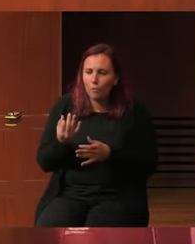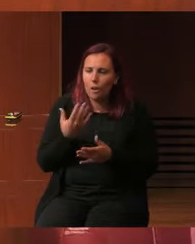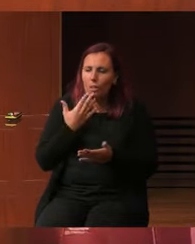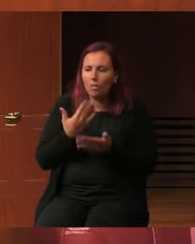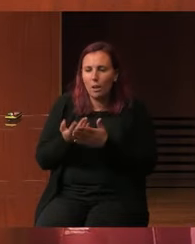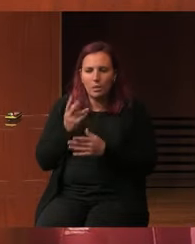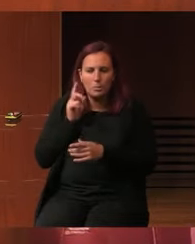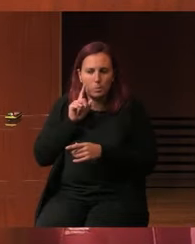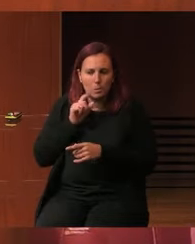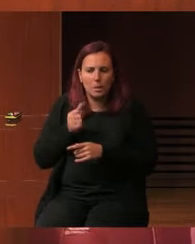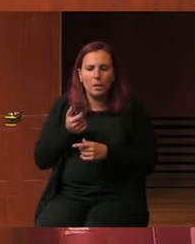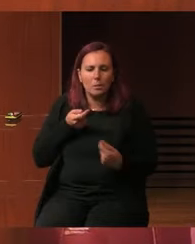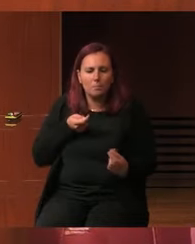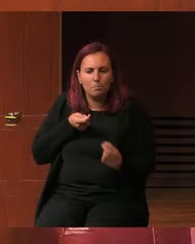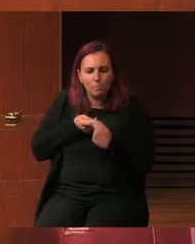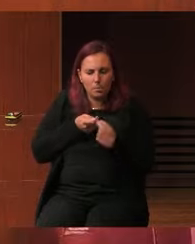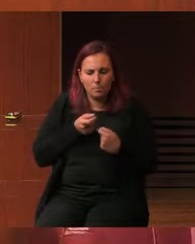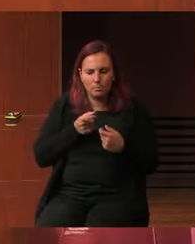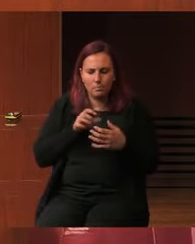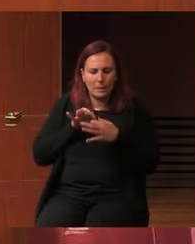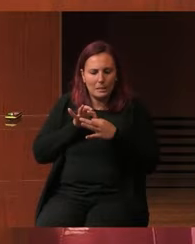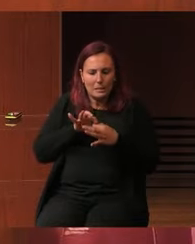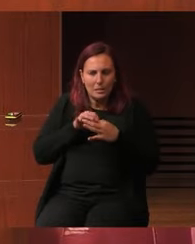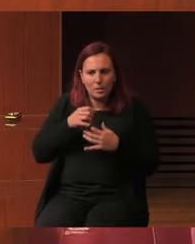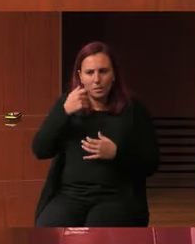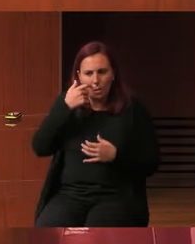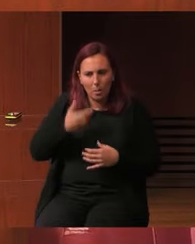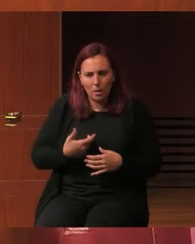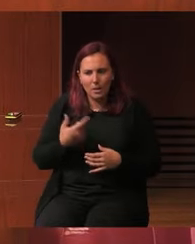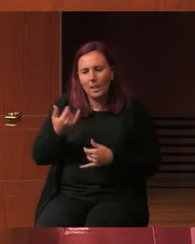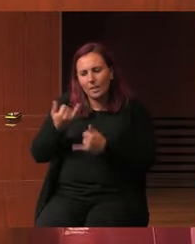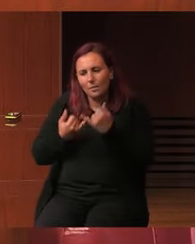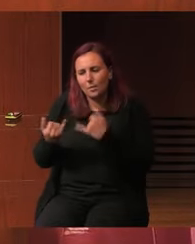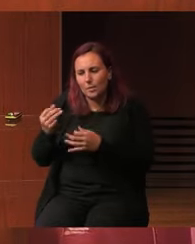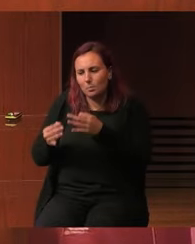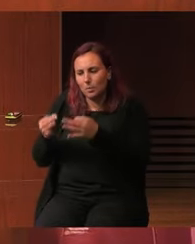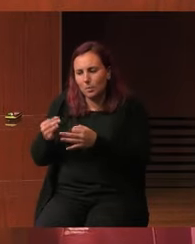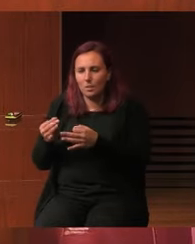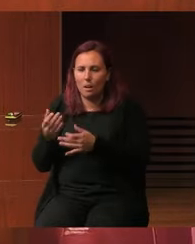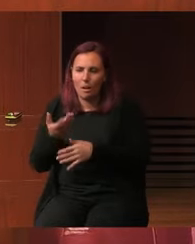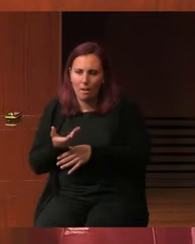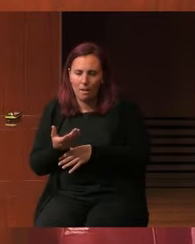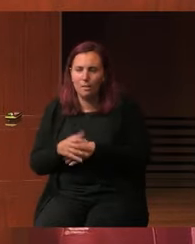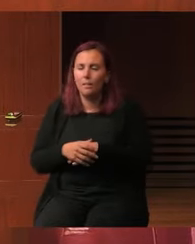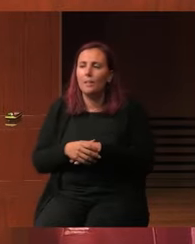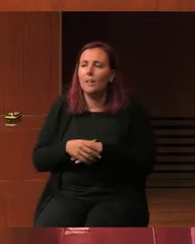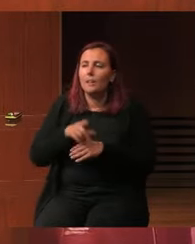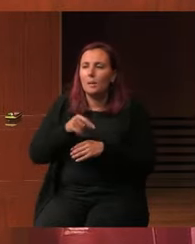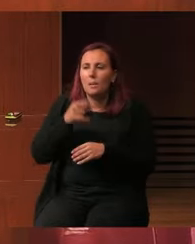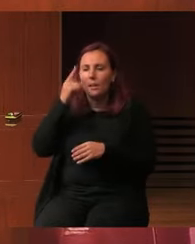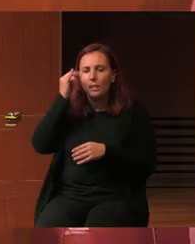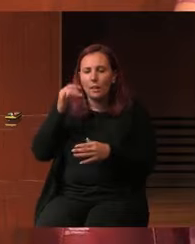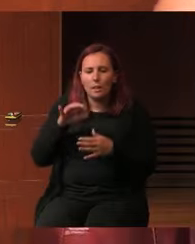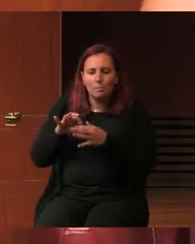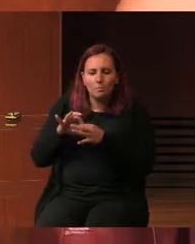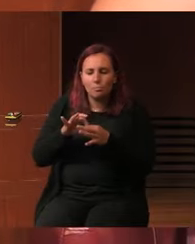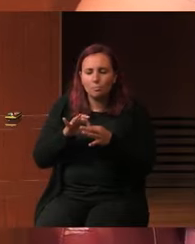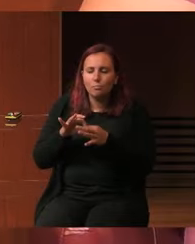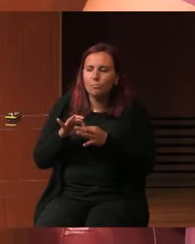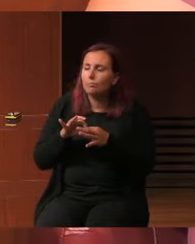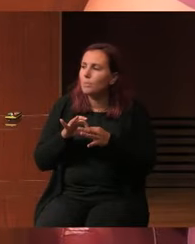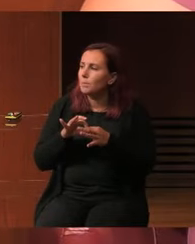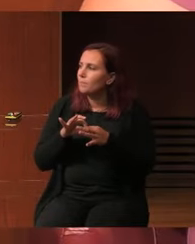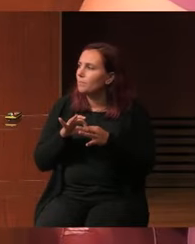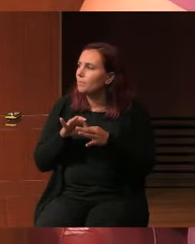ao lado mais humano, ou aquele que será eventualmente mais difícil de substituir por máquinas. A ideia de ligação entre temas.